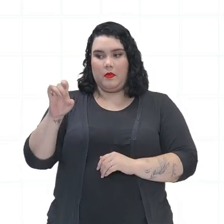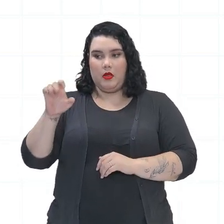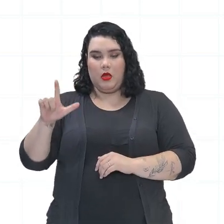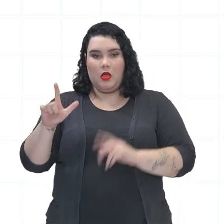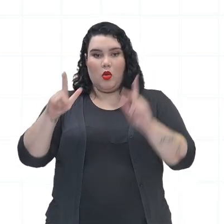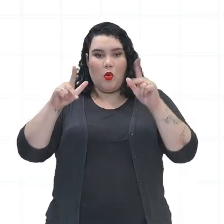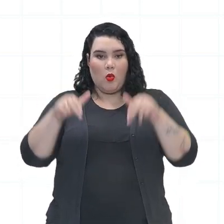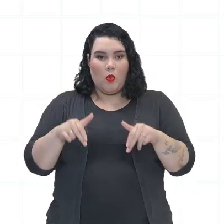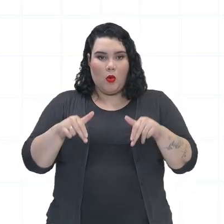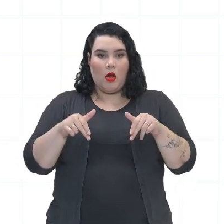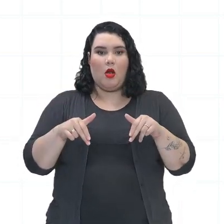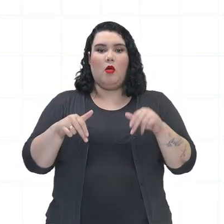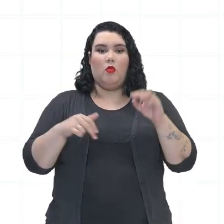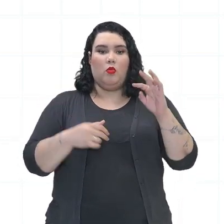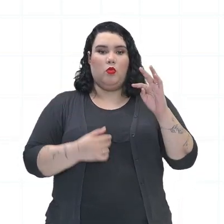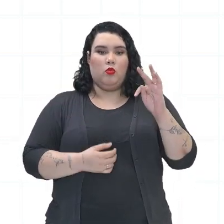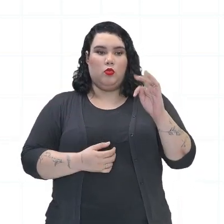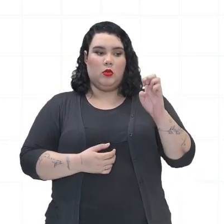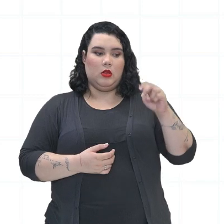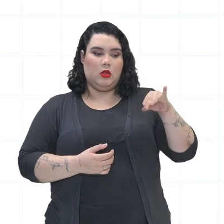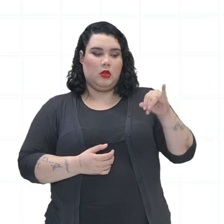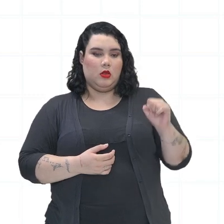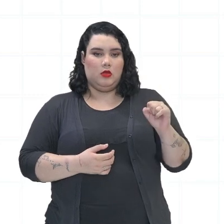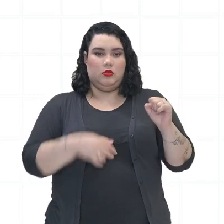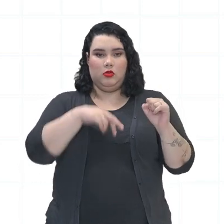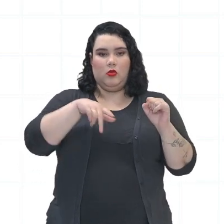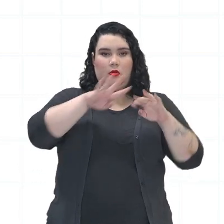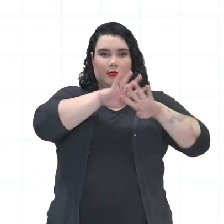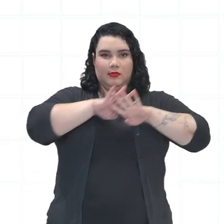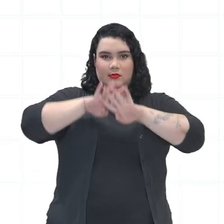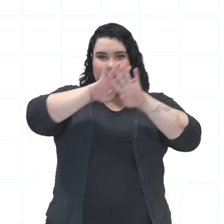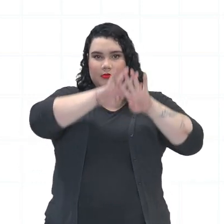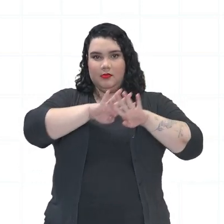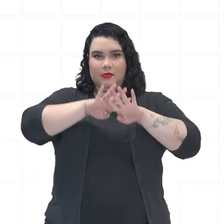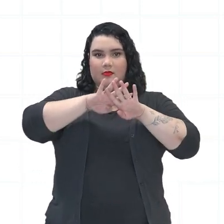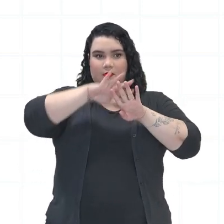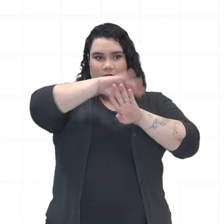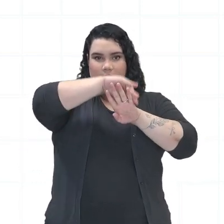tênis de quadra. Ela não é vazada,